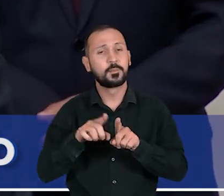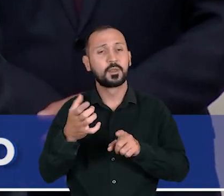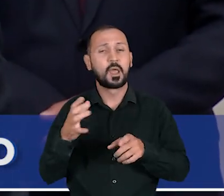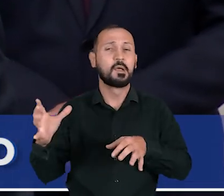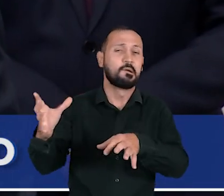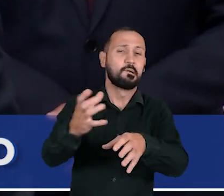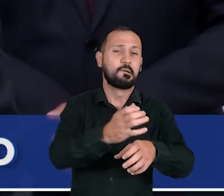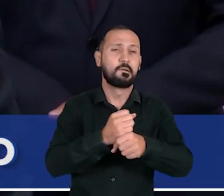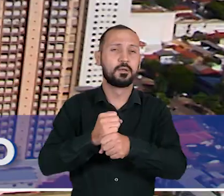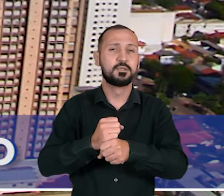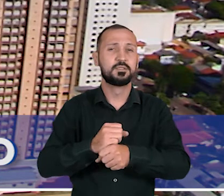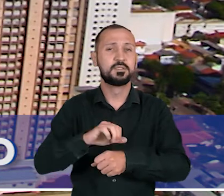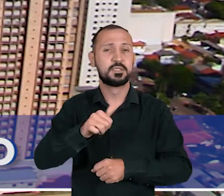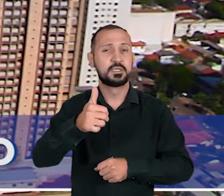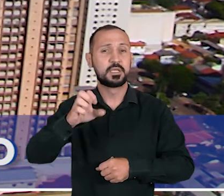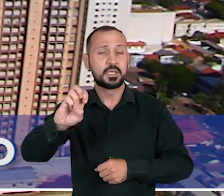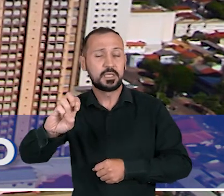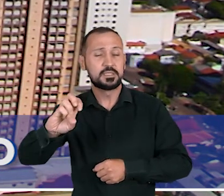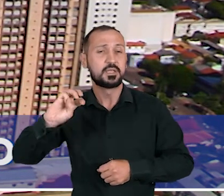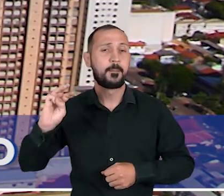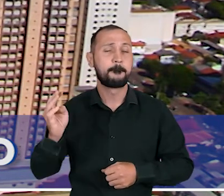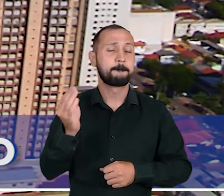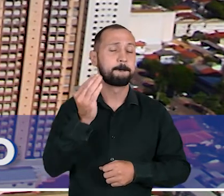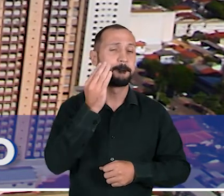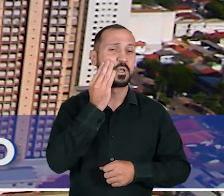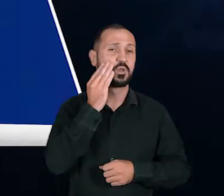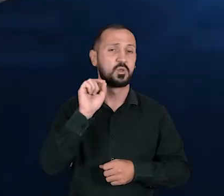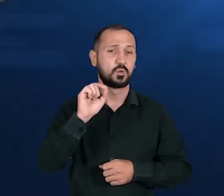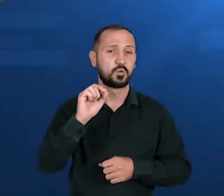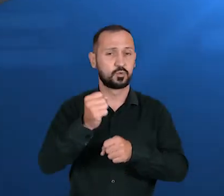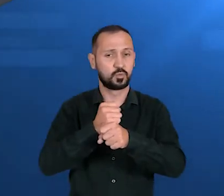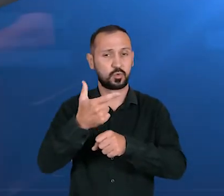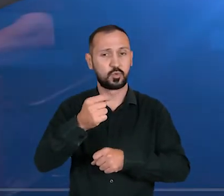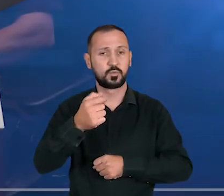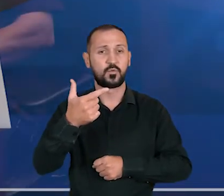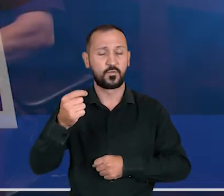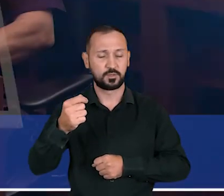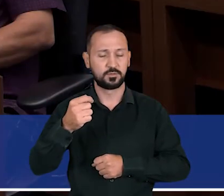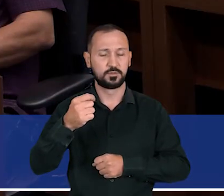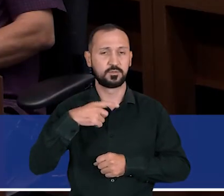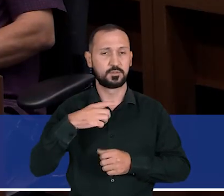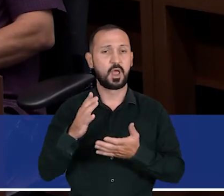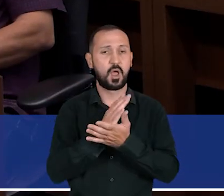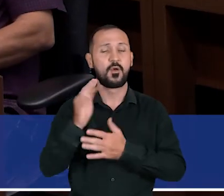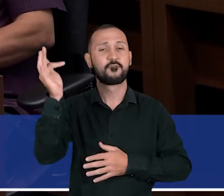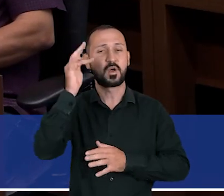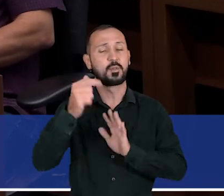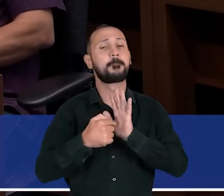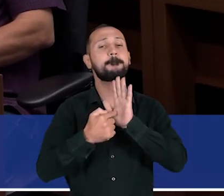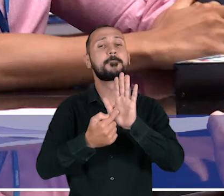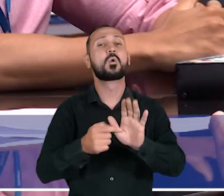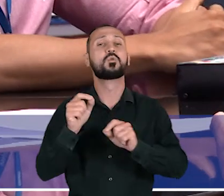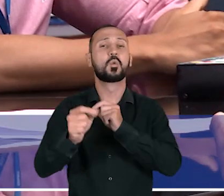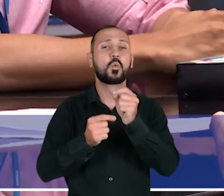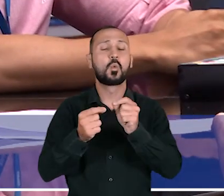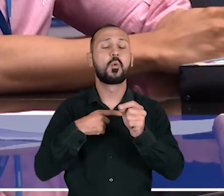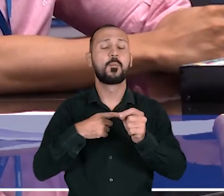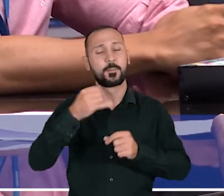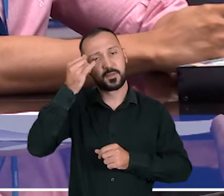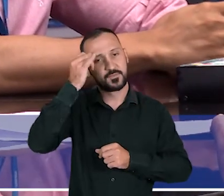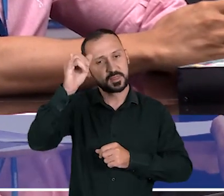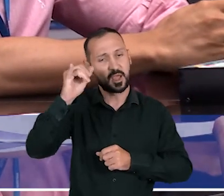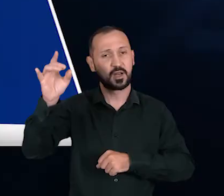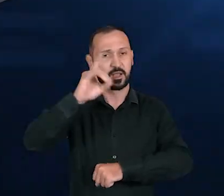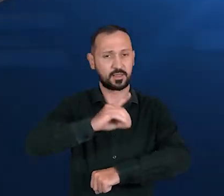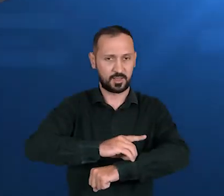prevê arrecadar mais de 15 bilhões em 2020. Universidades apresentam na Assembleia formas